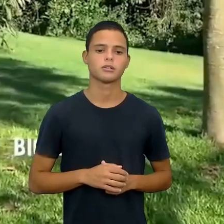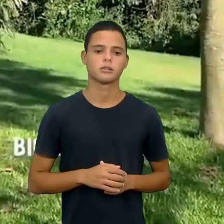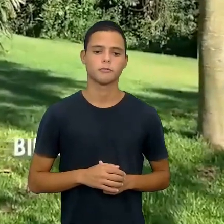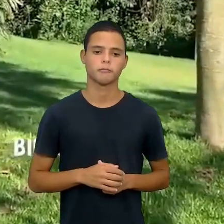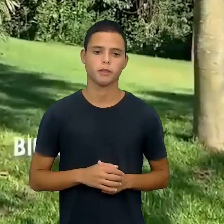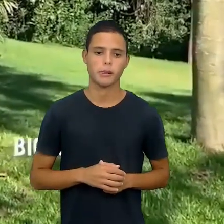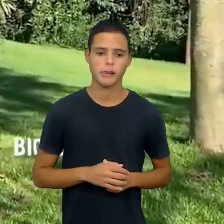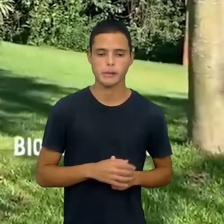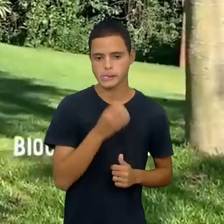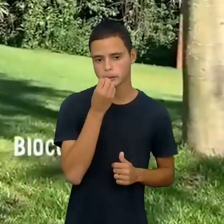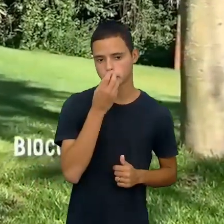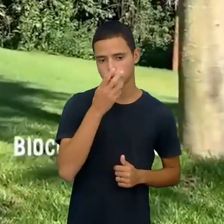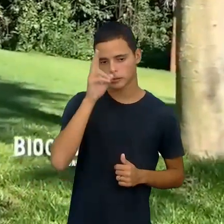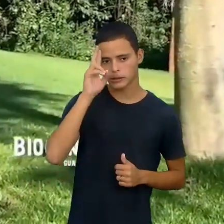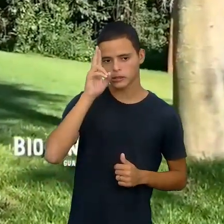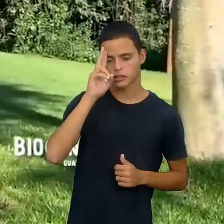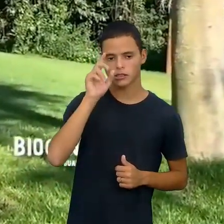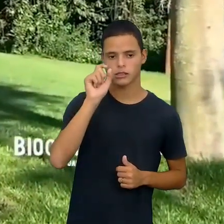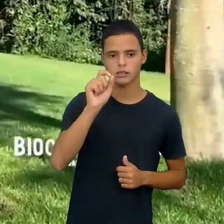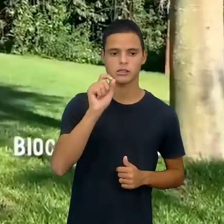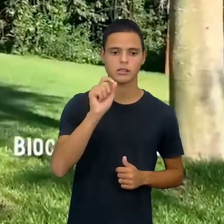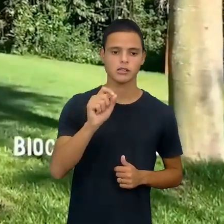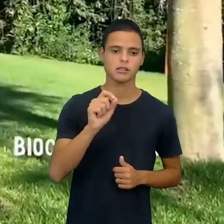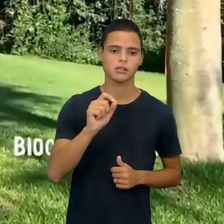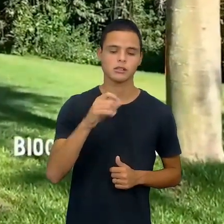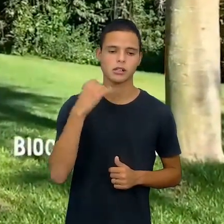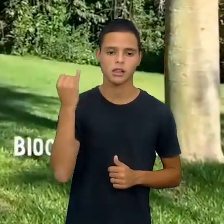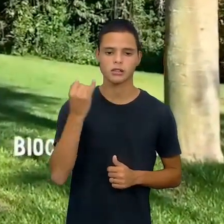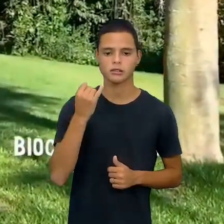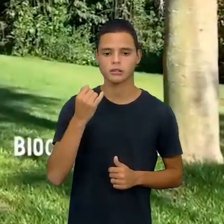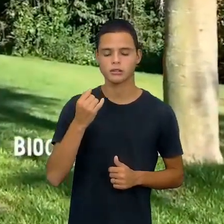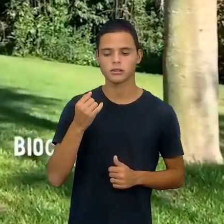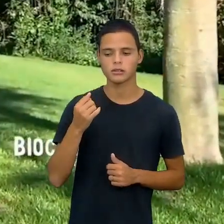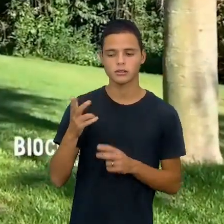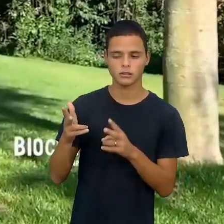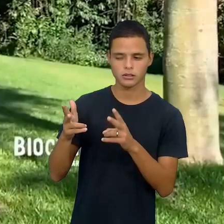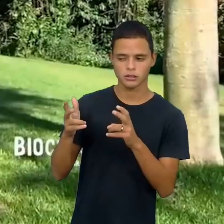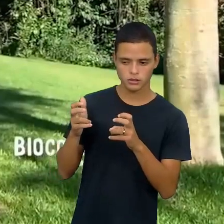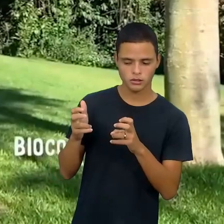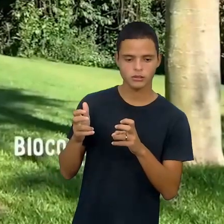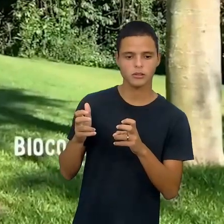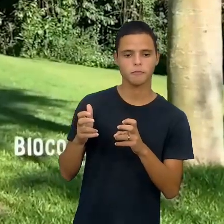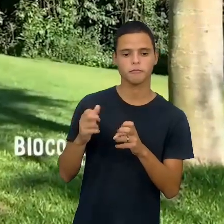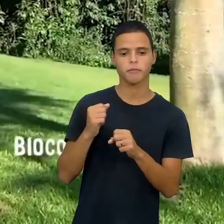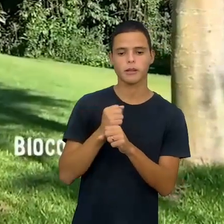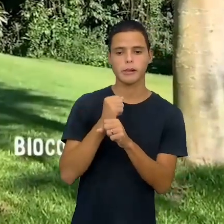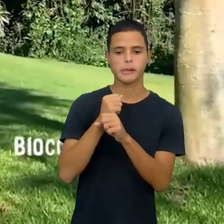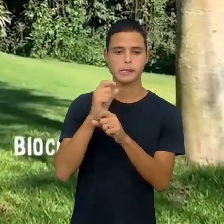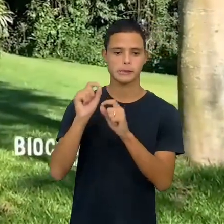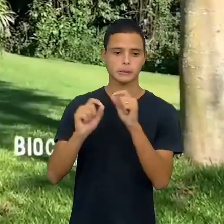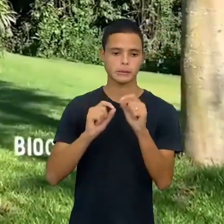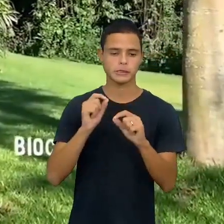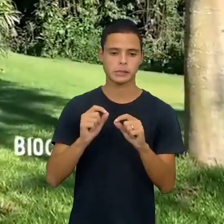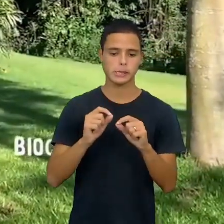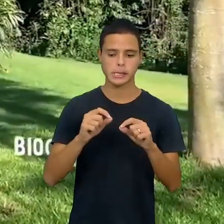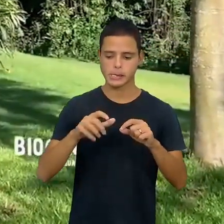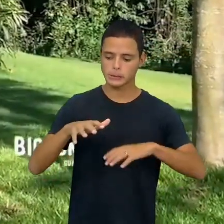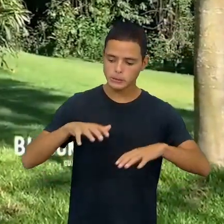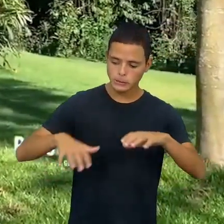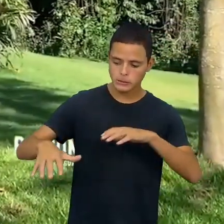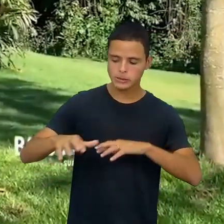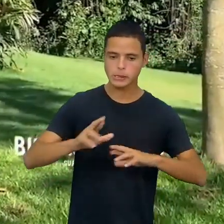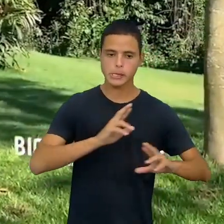Vale salientar, pessoal, uma coisa super importante que nós observamos na época da construção, que foi a questão do posicionamento geográfico em relação